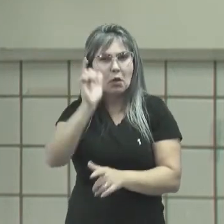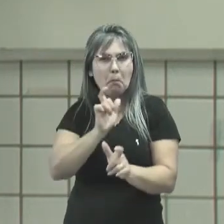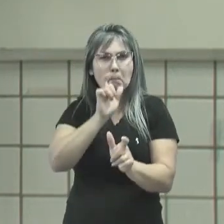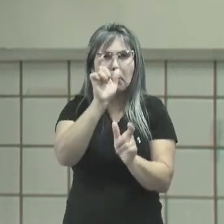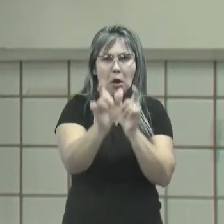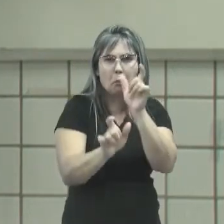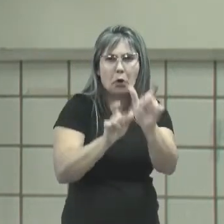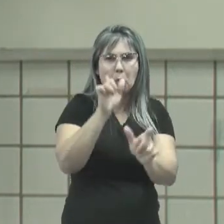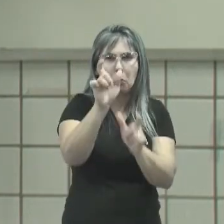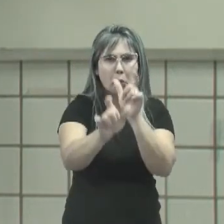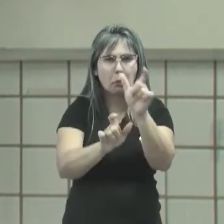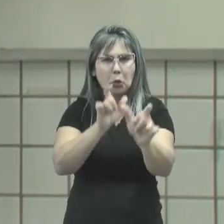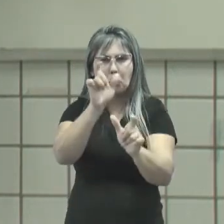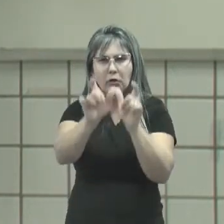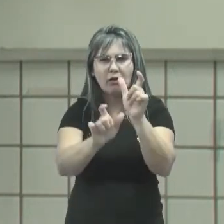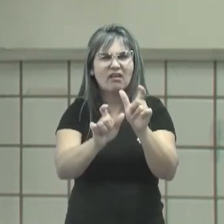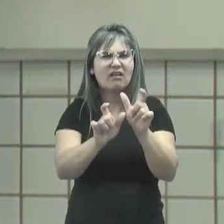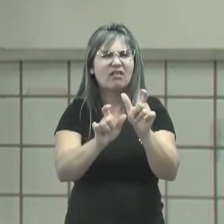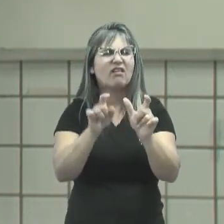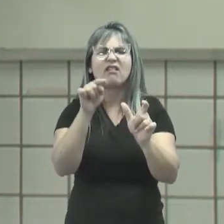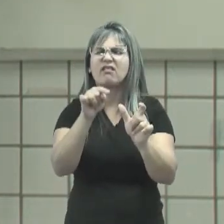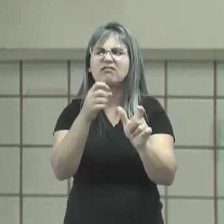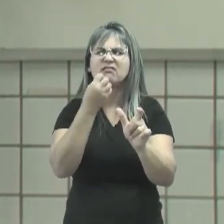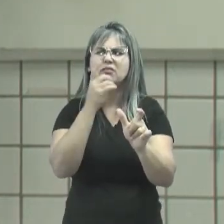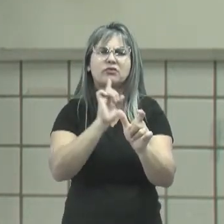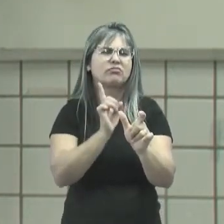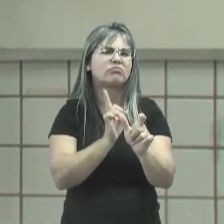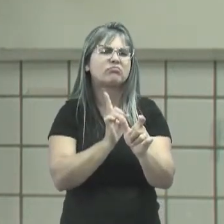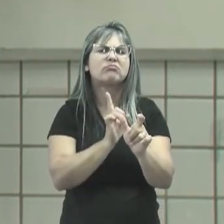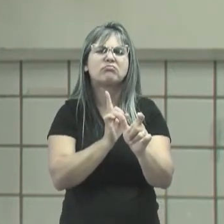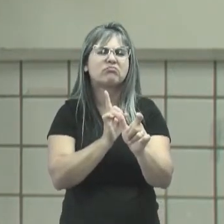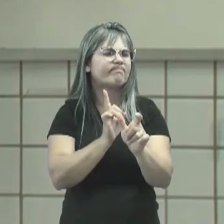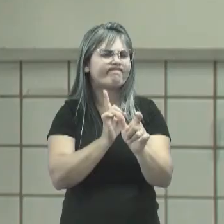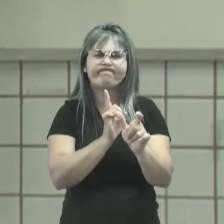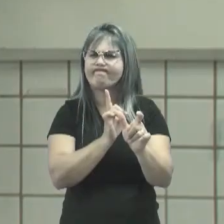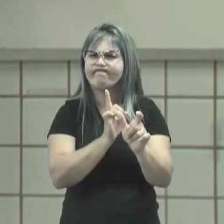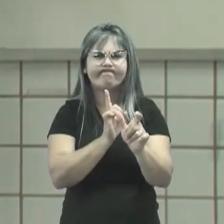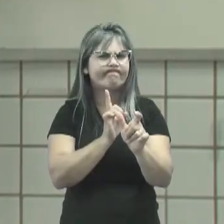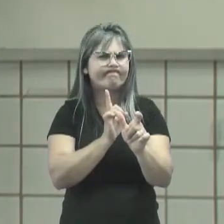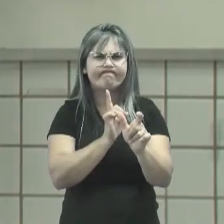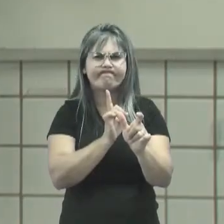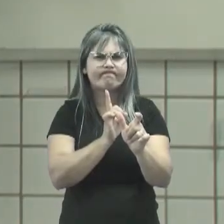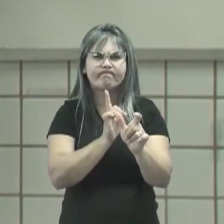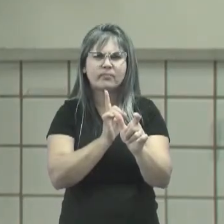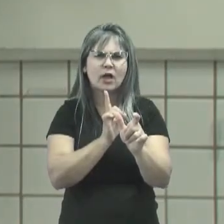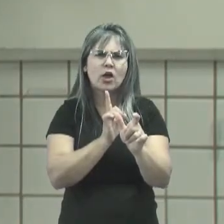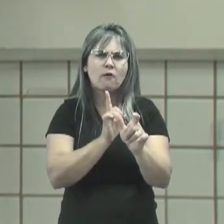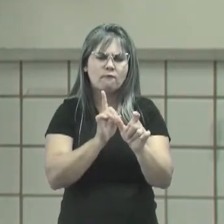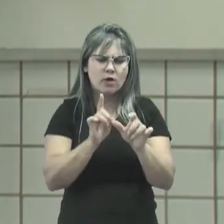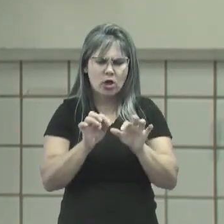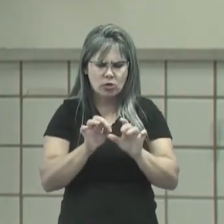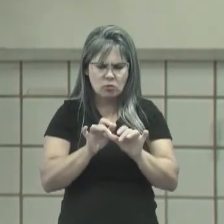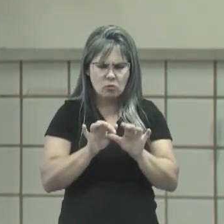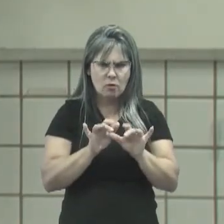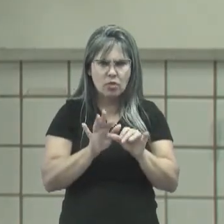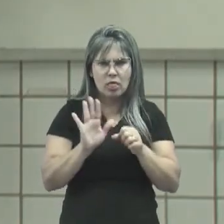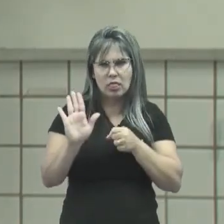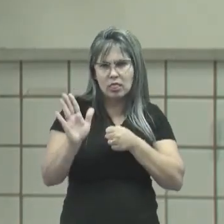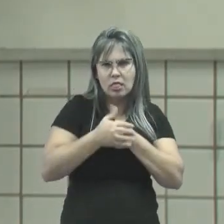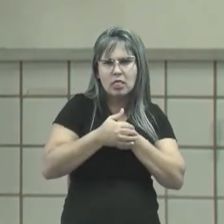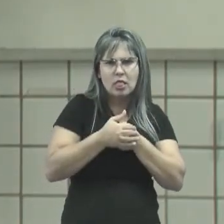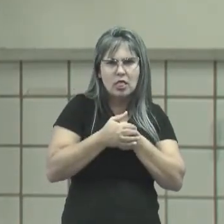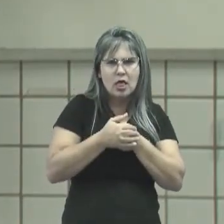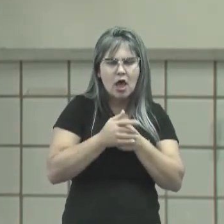pessoas. E isso não é uma boa atitude. Né? Se esconder atrás de uma máquina, atrás de um computador, para poder